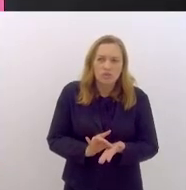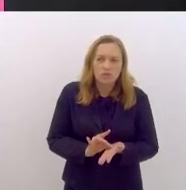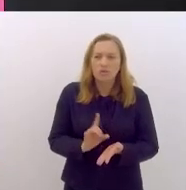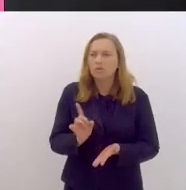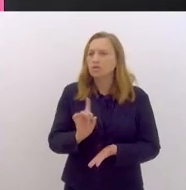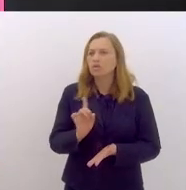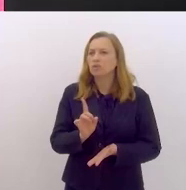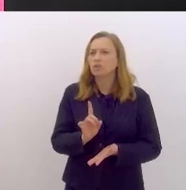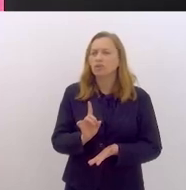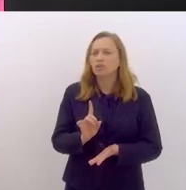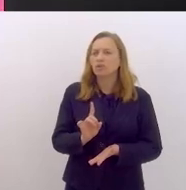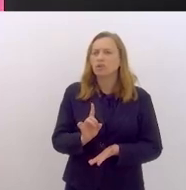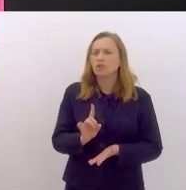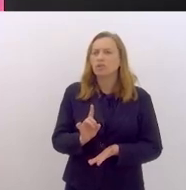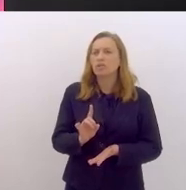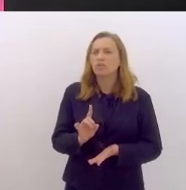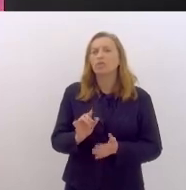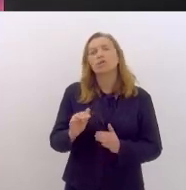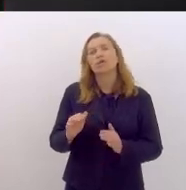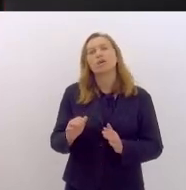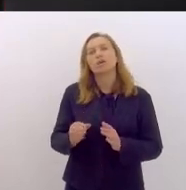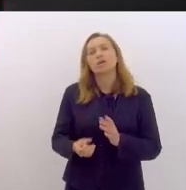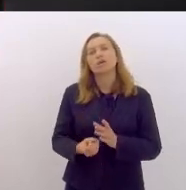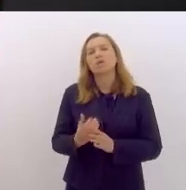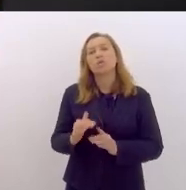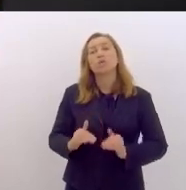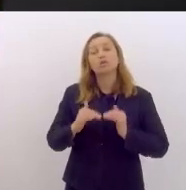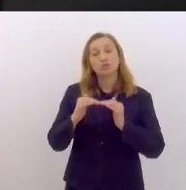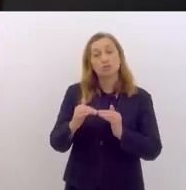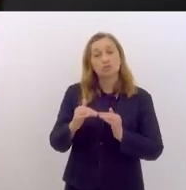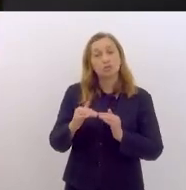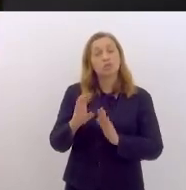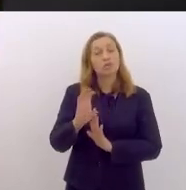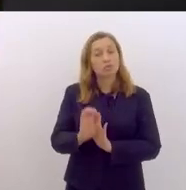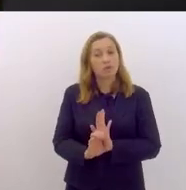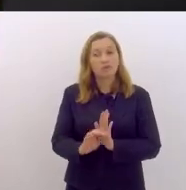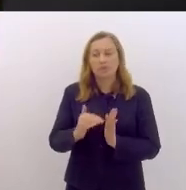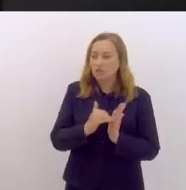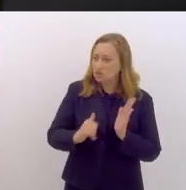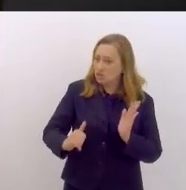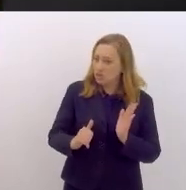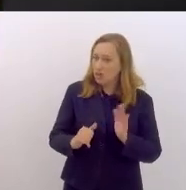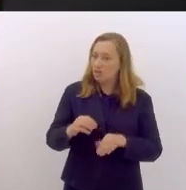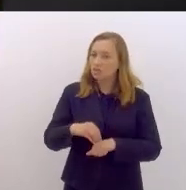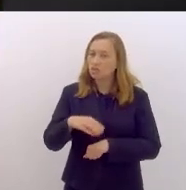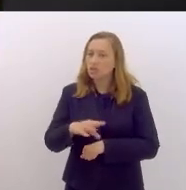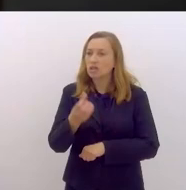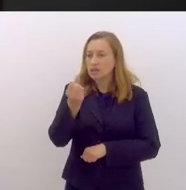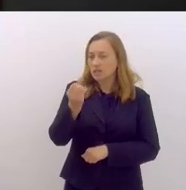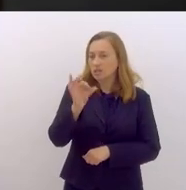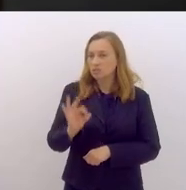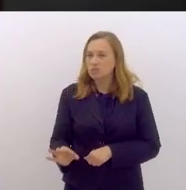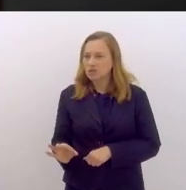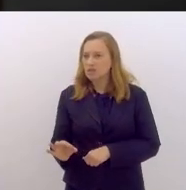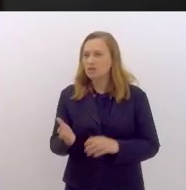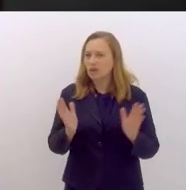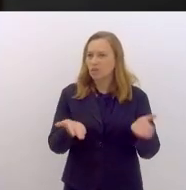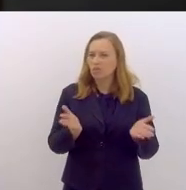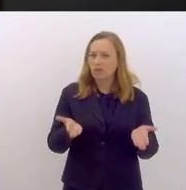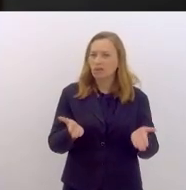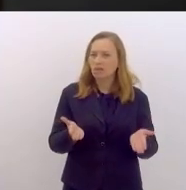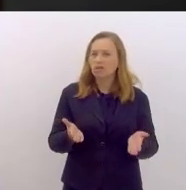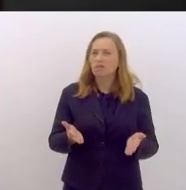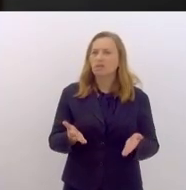Não, nós vamos fazer uma subemenda. Ele vai retirar os destaques. O que seria 6%